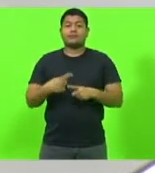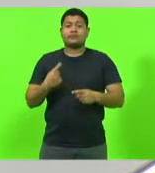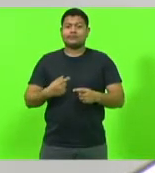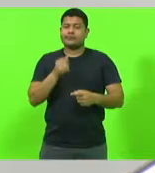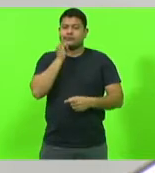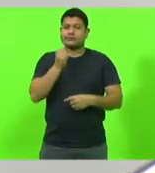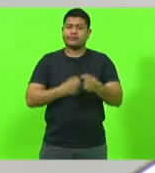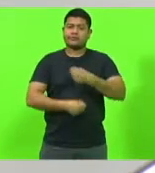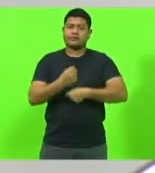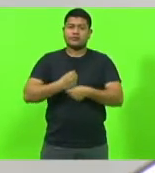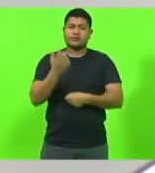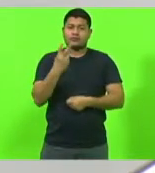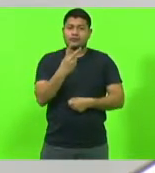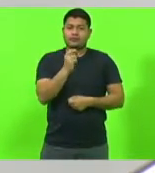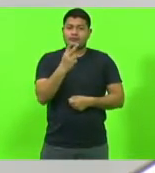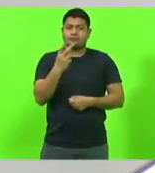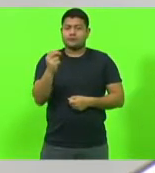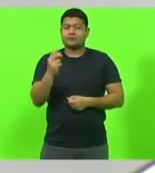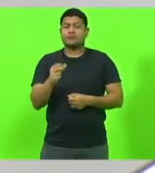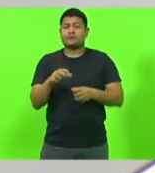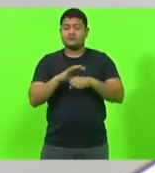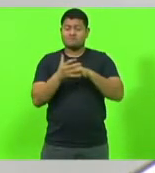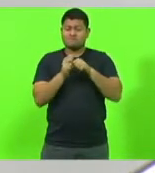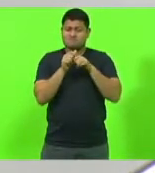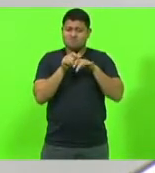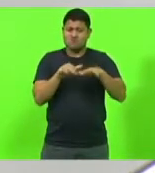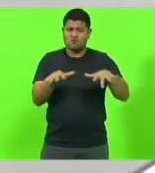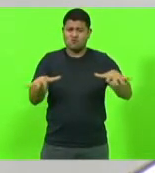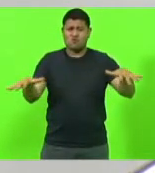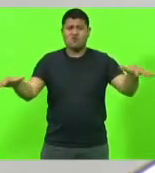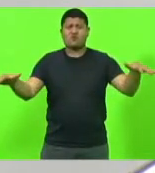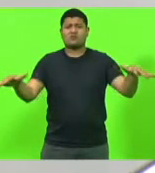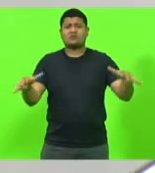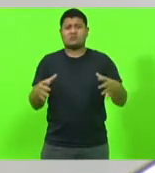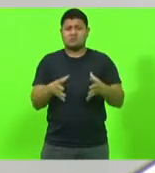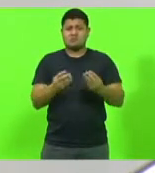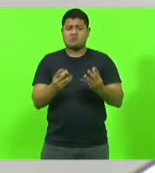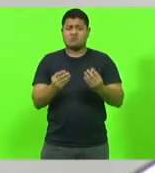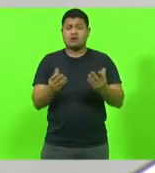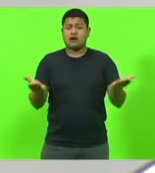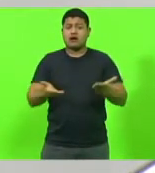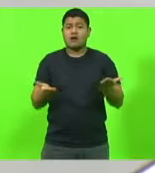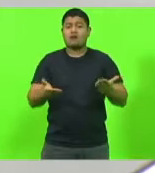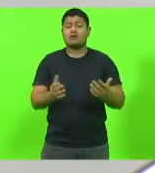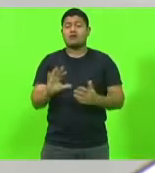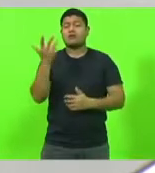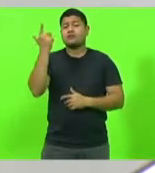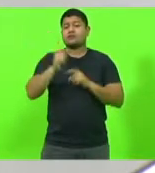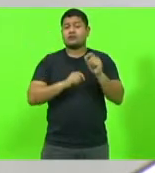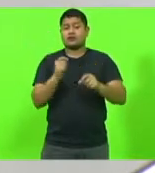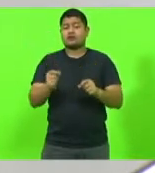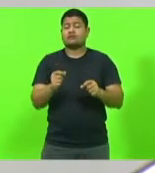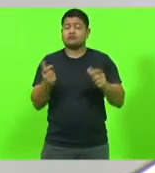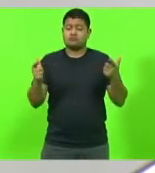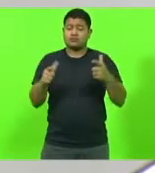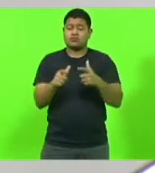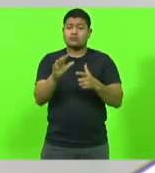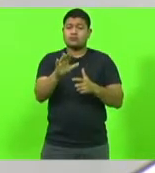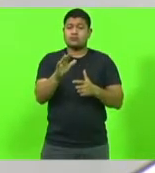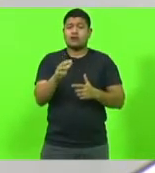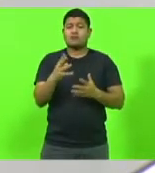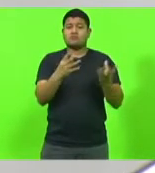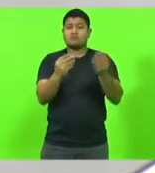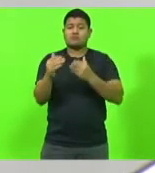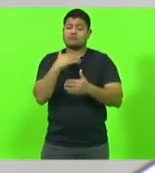pandemia, agora existem lutos para se lidar, seja pela perda de um ou mais integrantes da